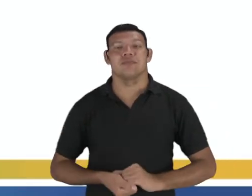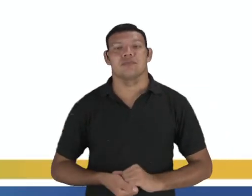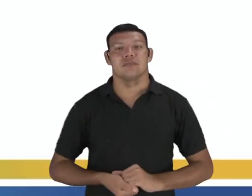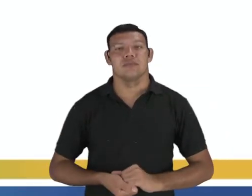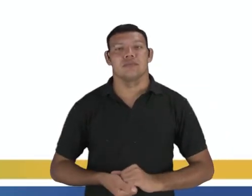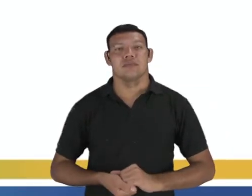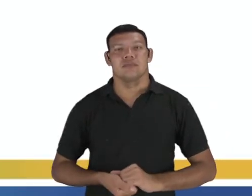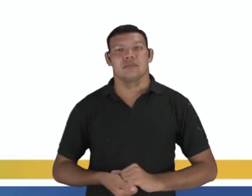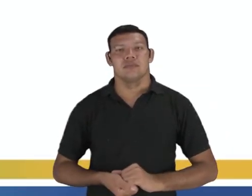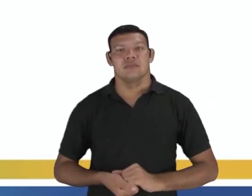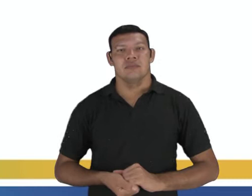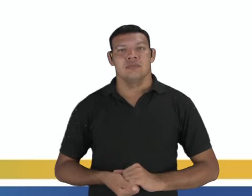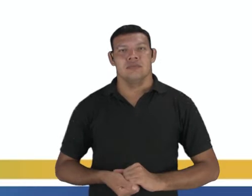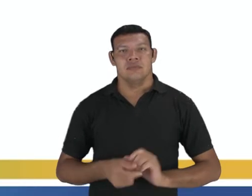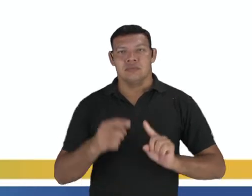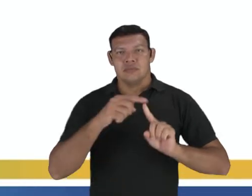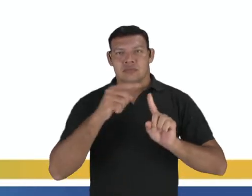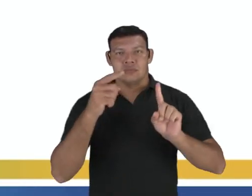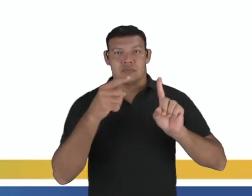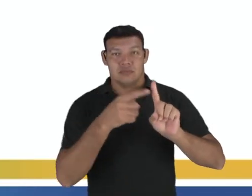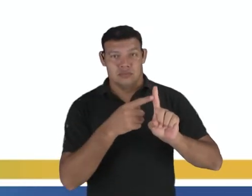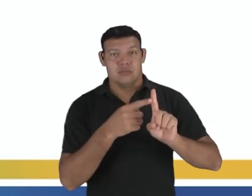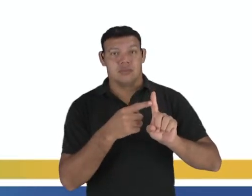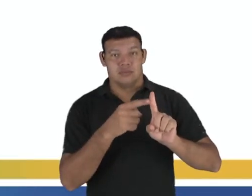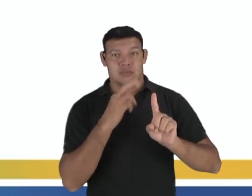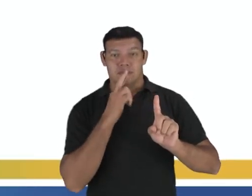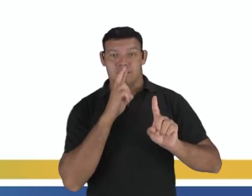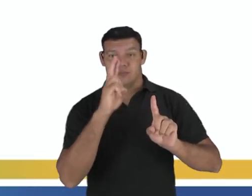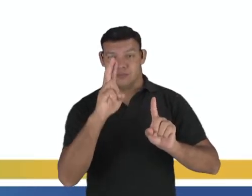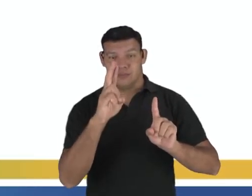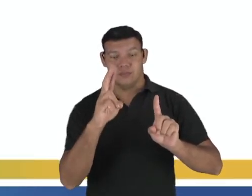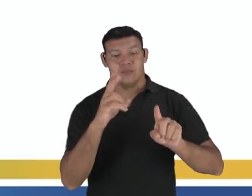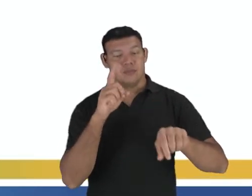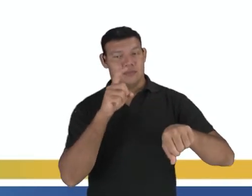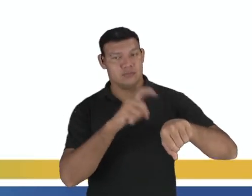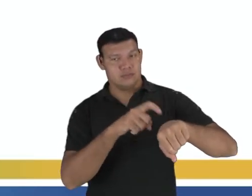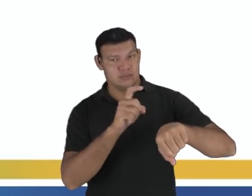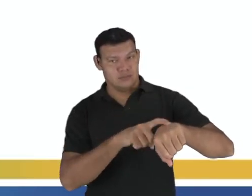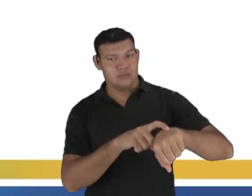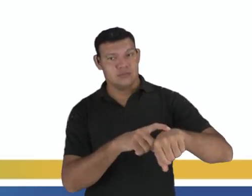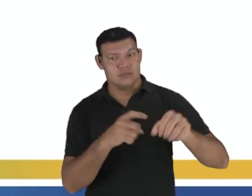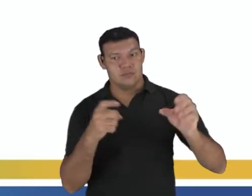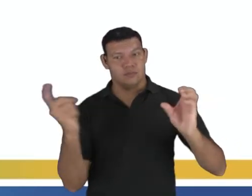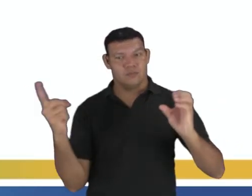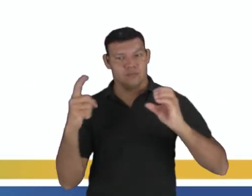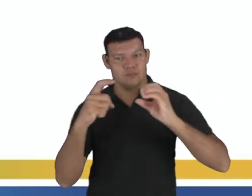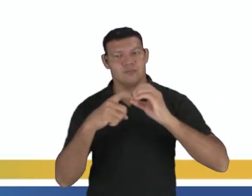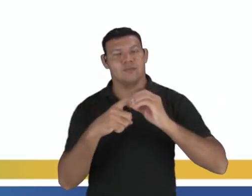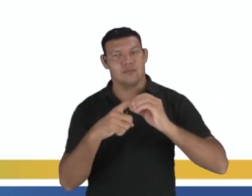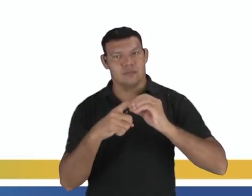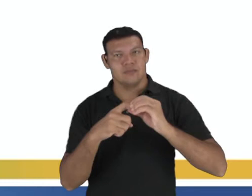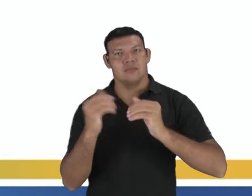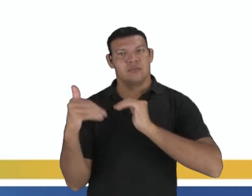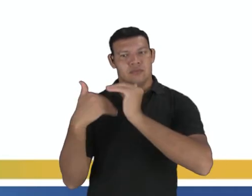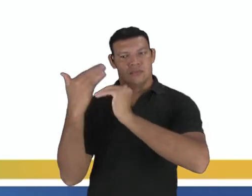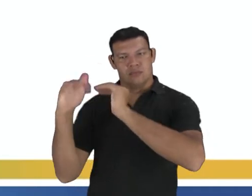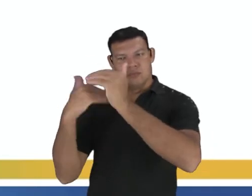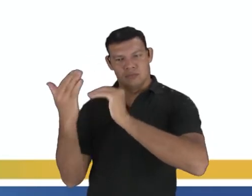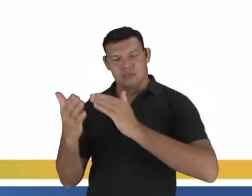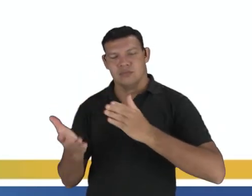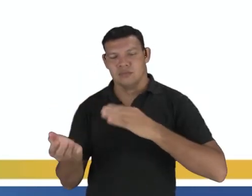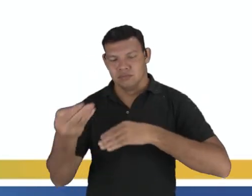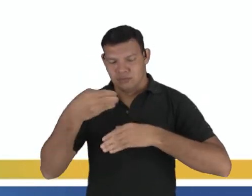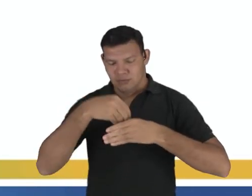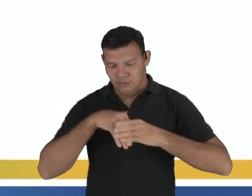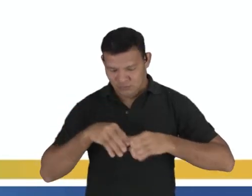formar um novo ser vivo tá a gravidez é o resultado do processo de fecundação e compreende todo o desenvolvimento do feto